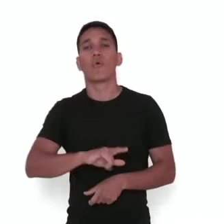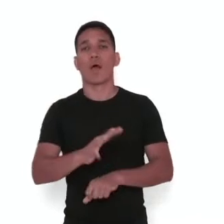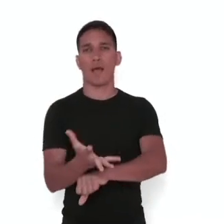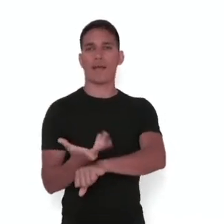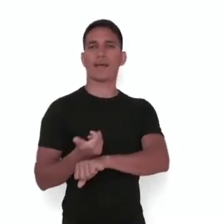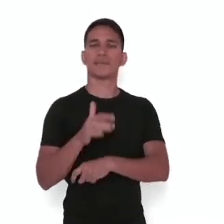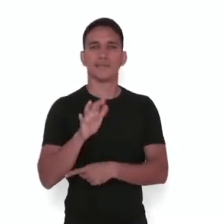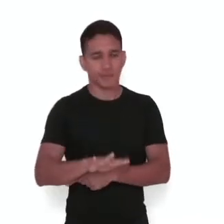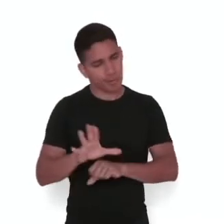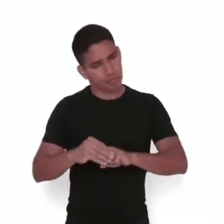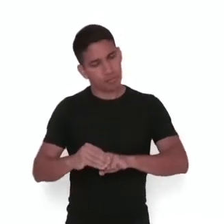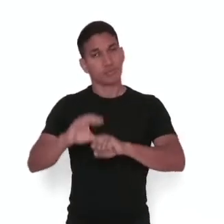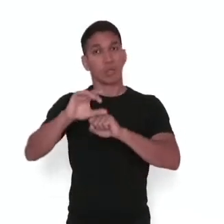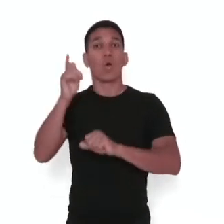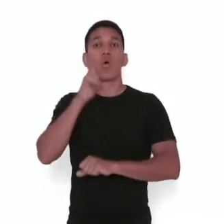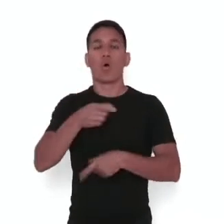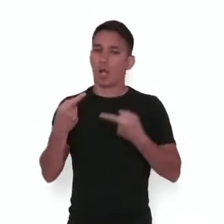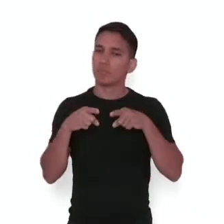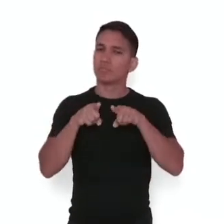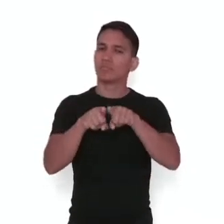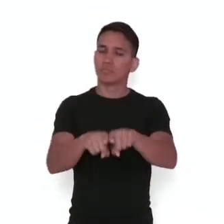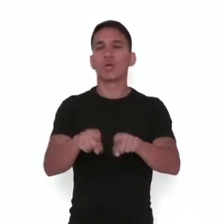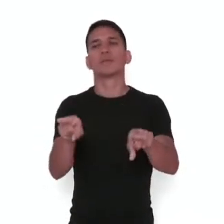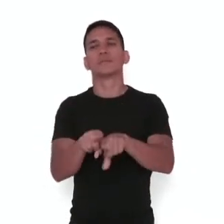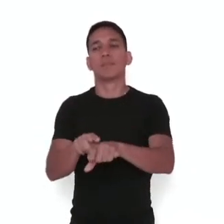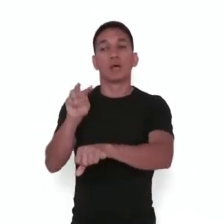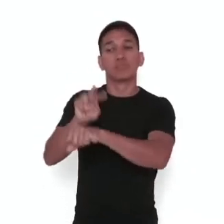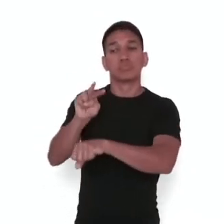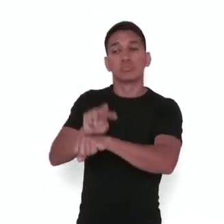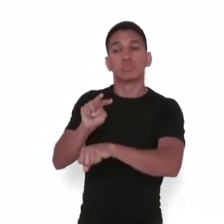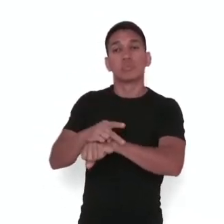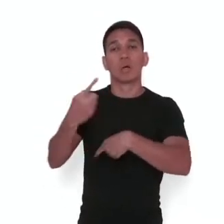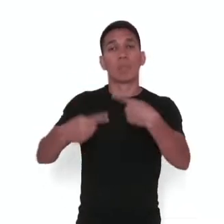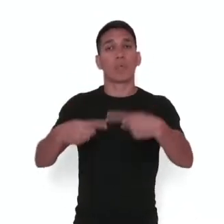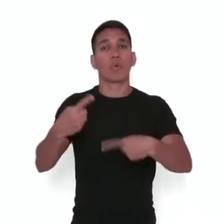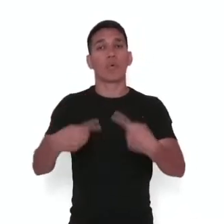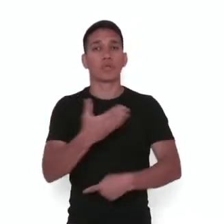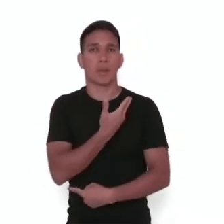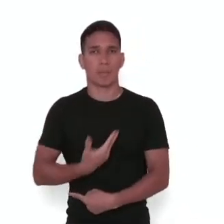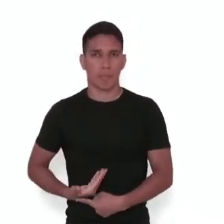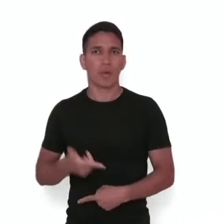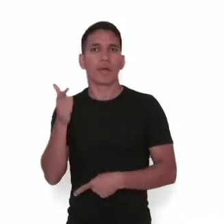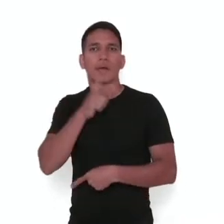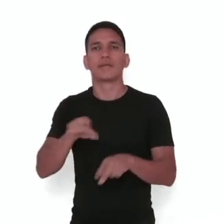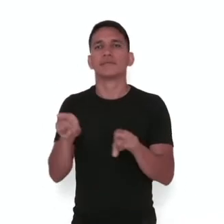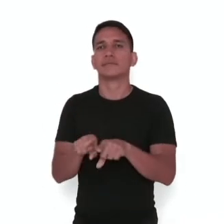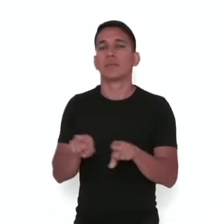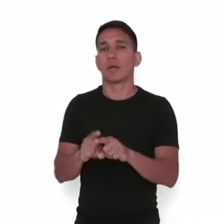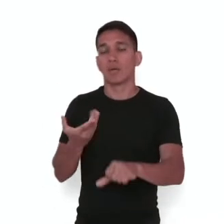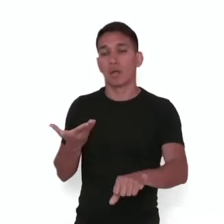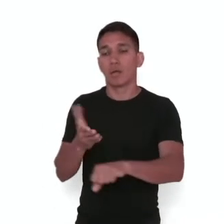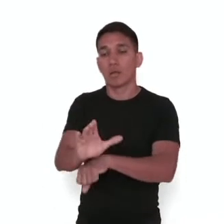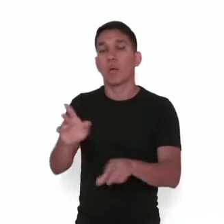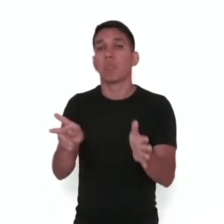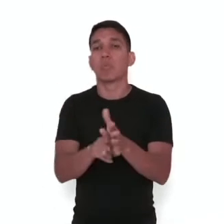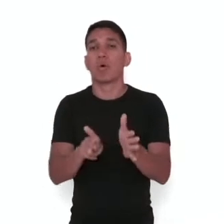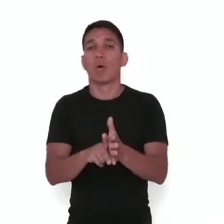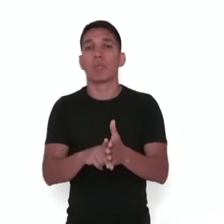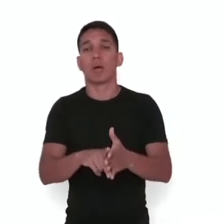competências poderá acompanhar e fiscalizar as políticas públicas implementadas pelos agentes